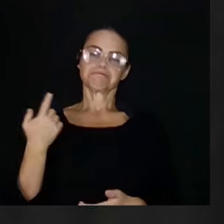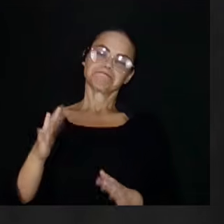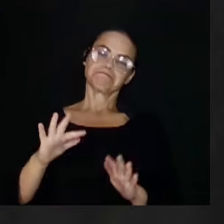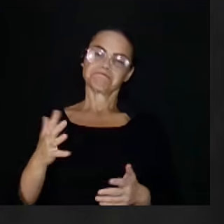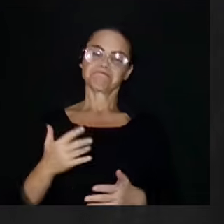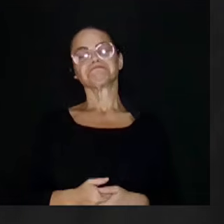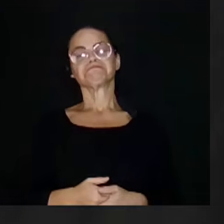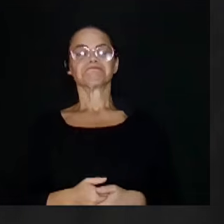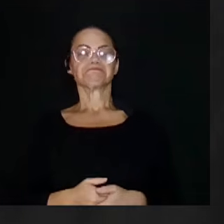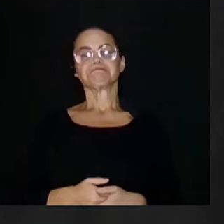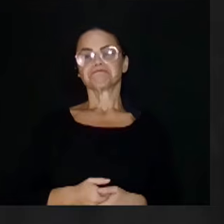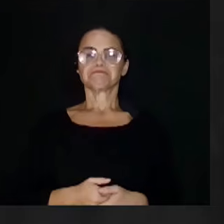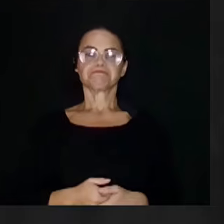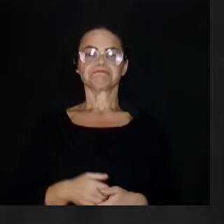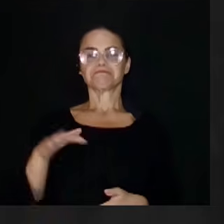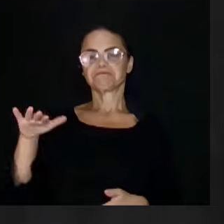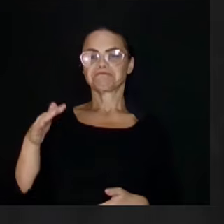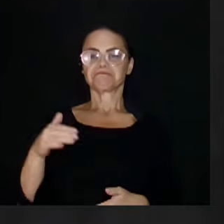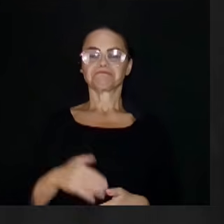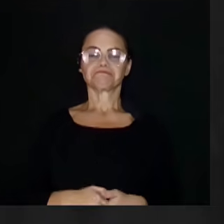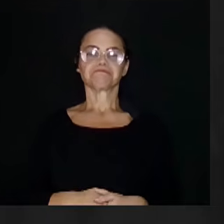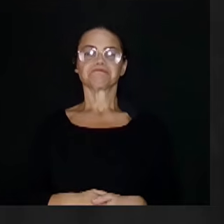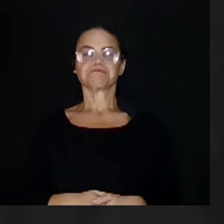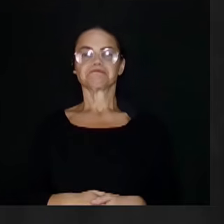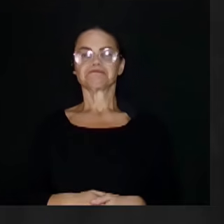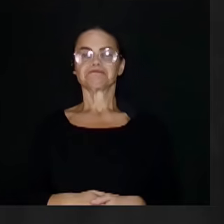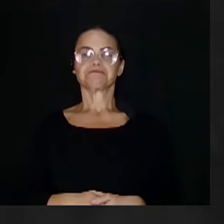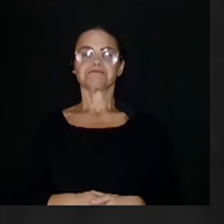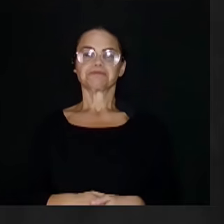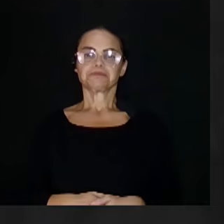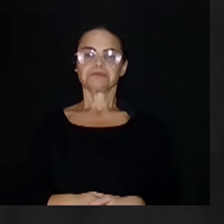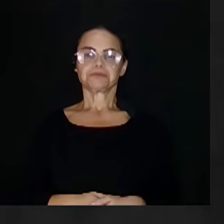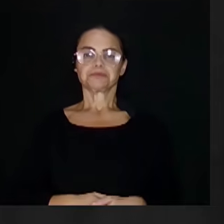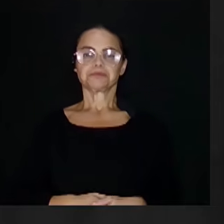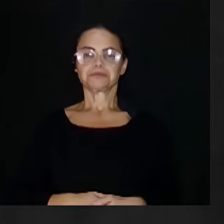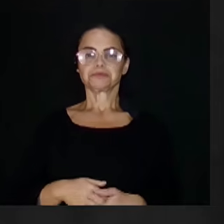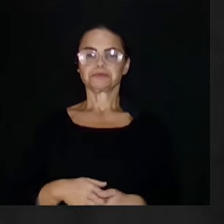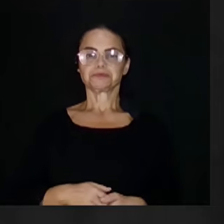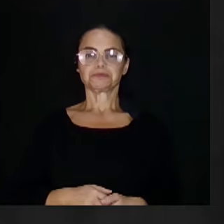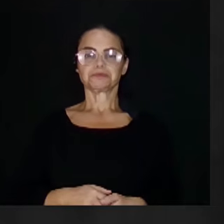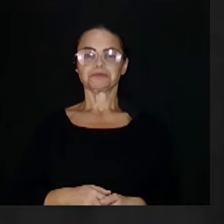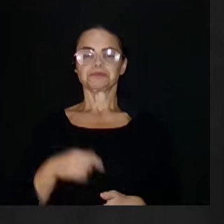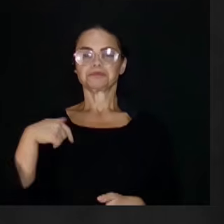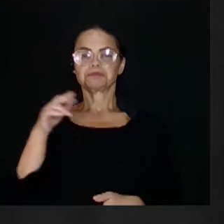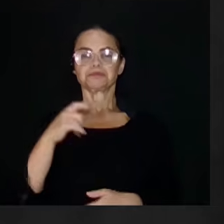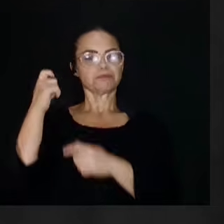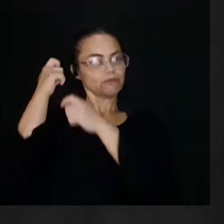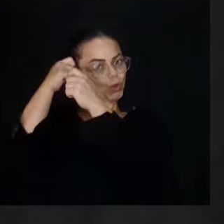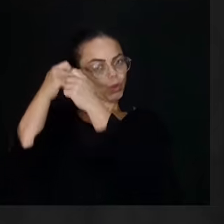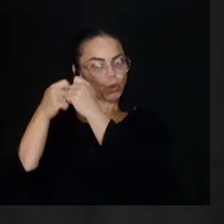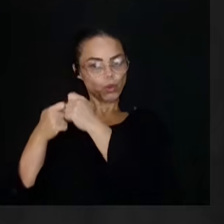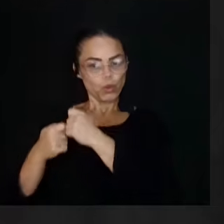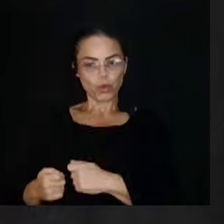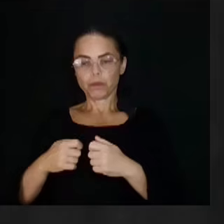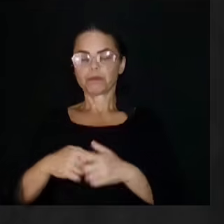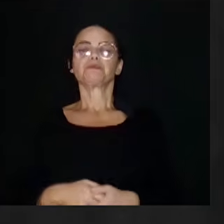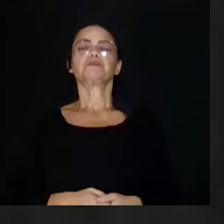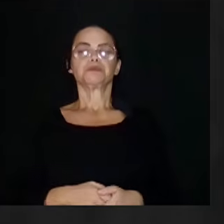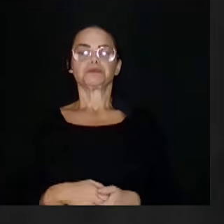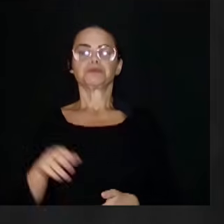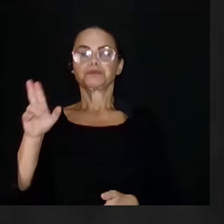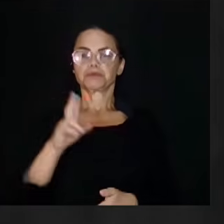de média, né? Mediana, né? Uso tranças, né? Estou